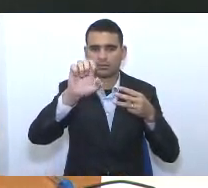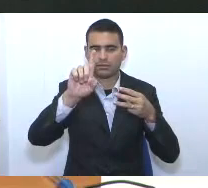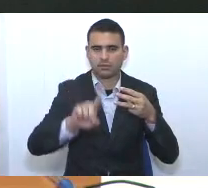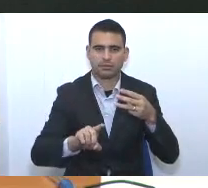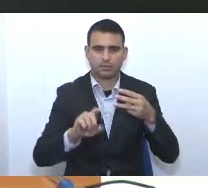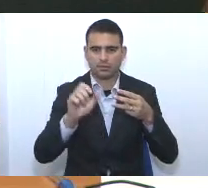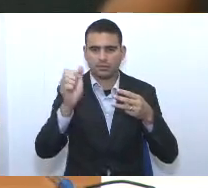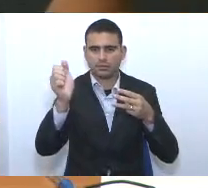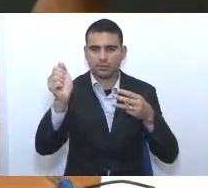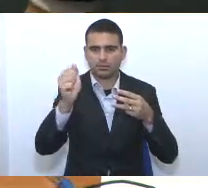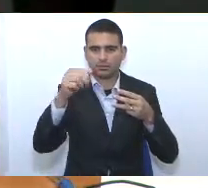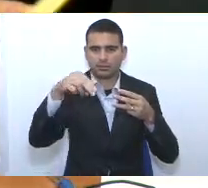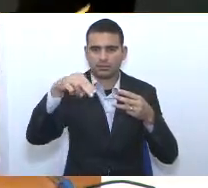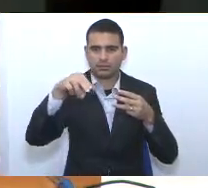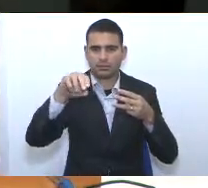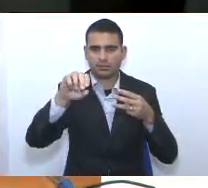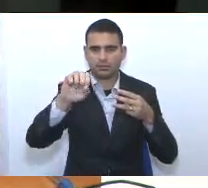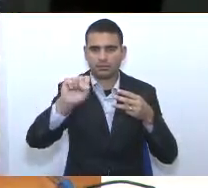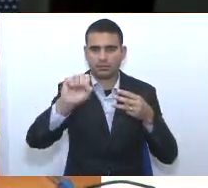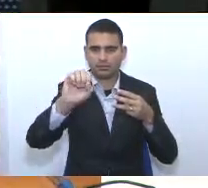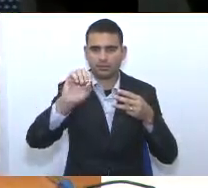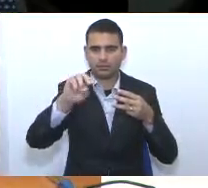gentileza.